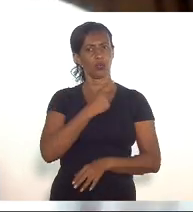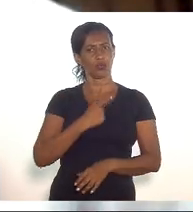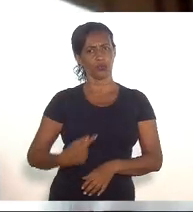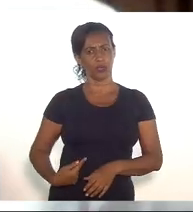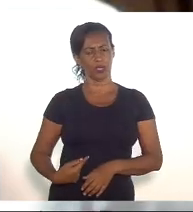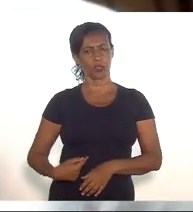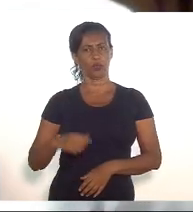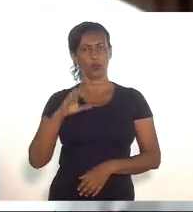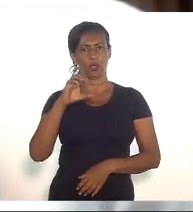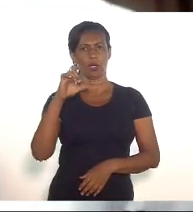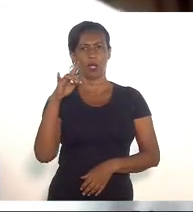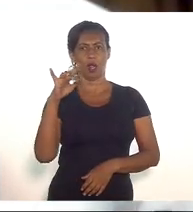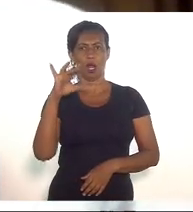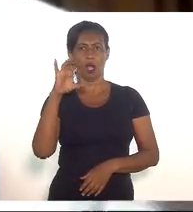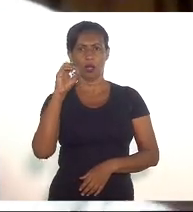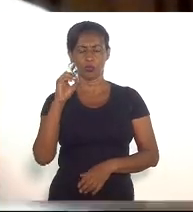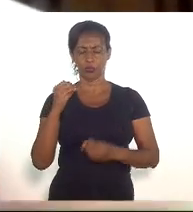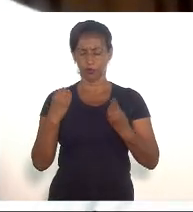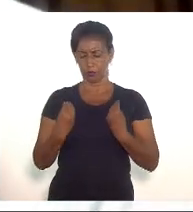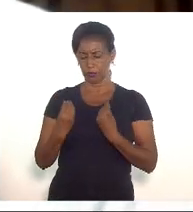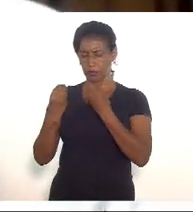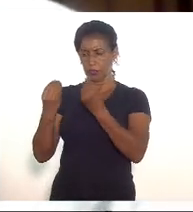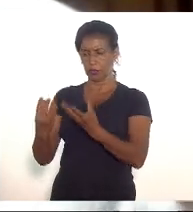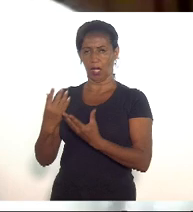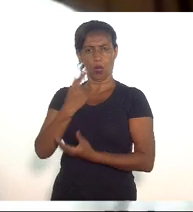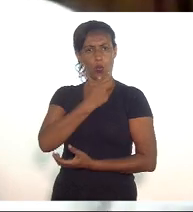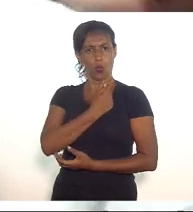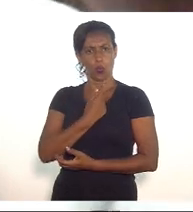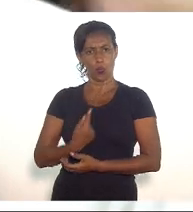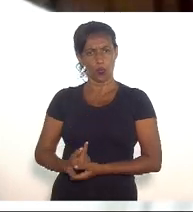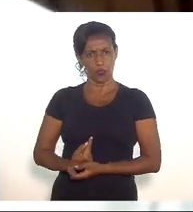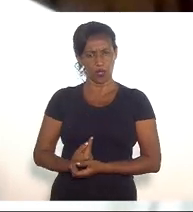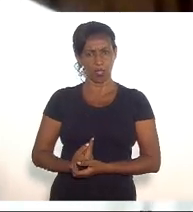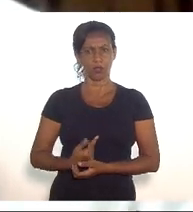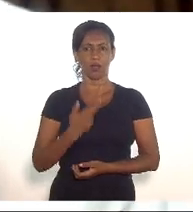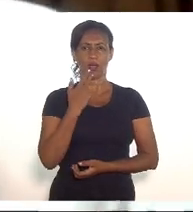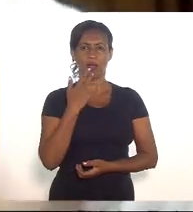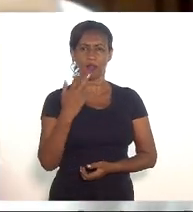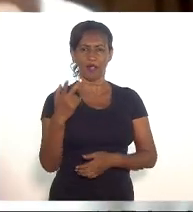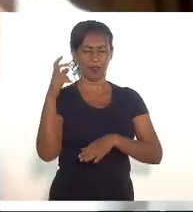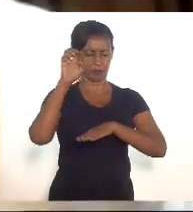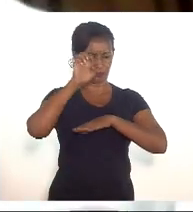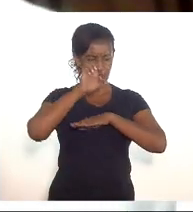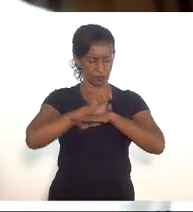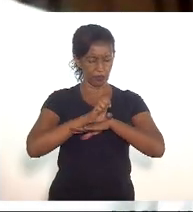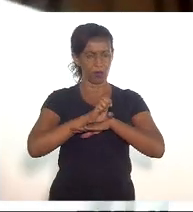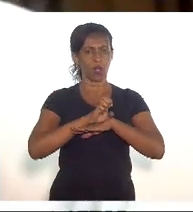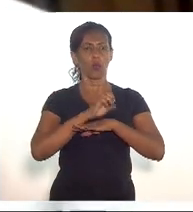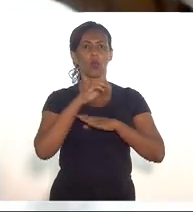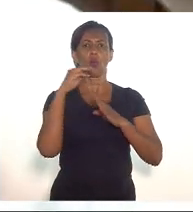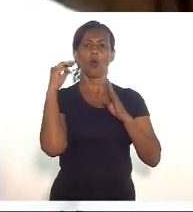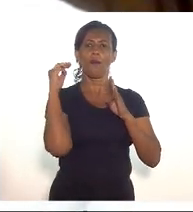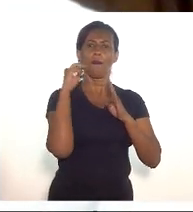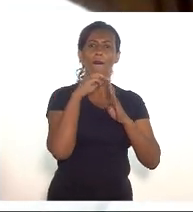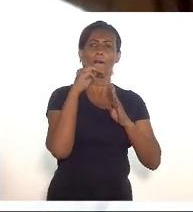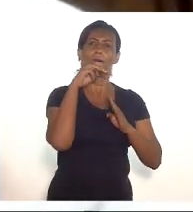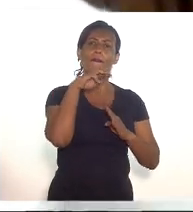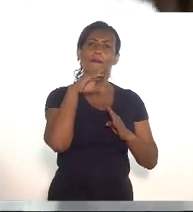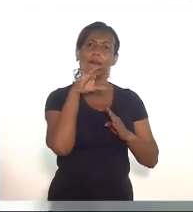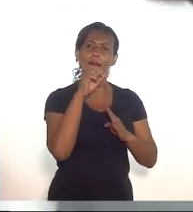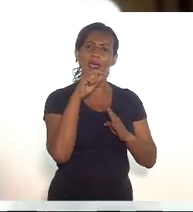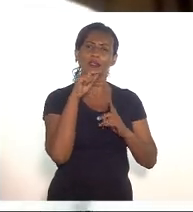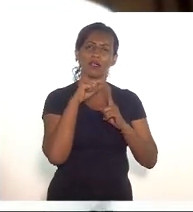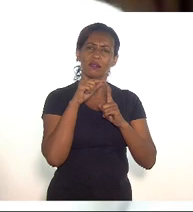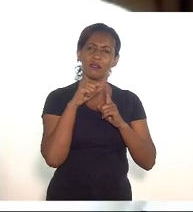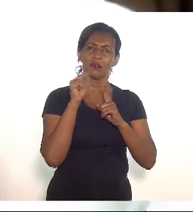Castro. Precisamos entregar o governo de forma a dizer para o Estado quais são as metas, o que concluímos,